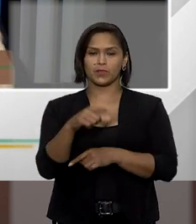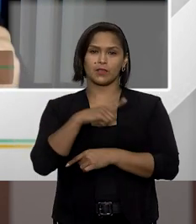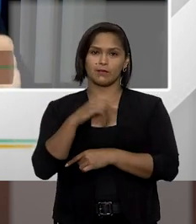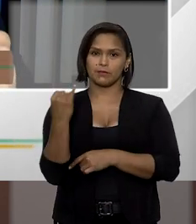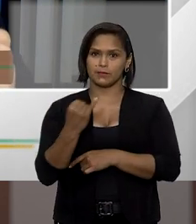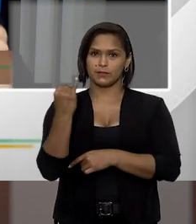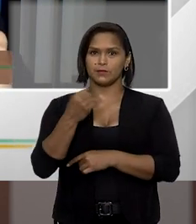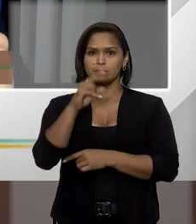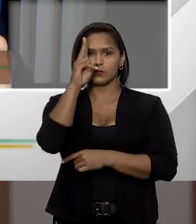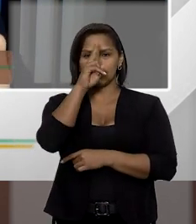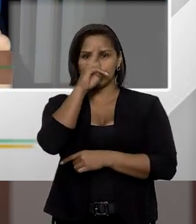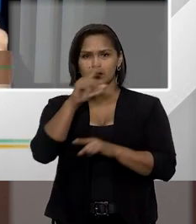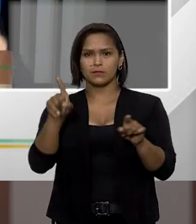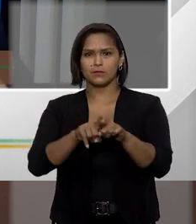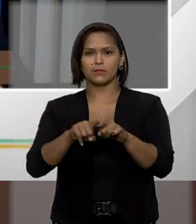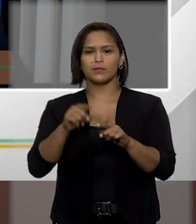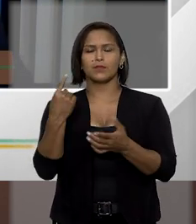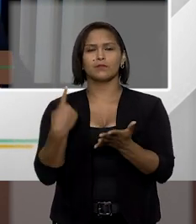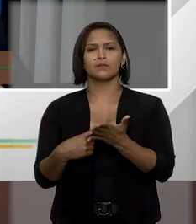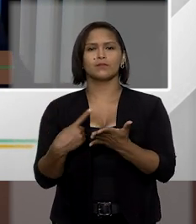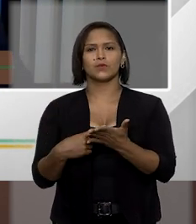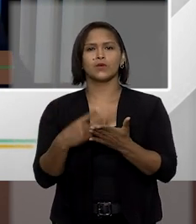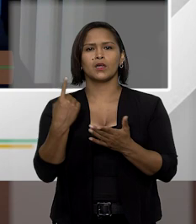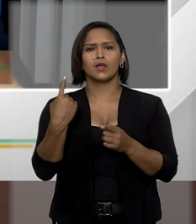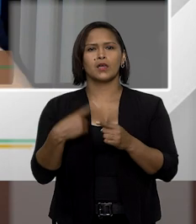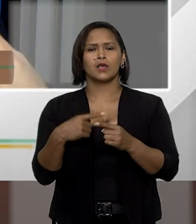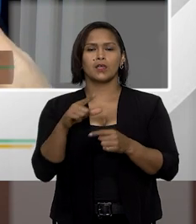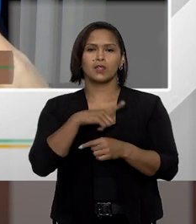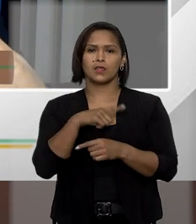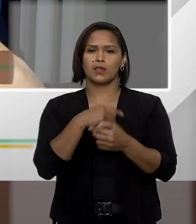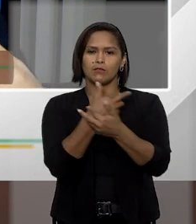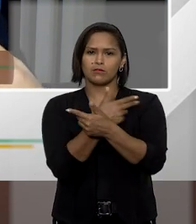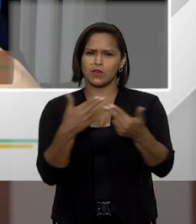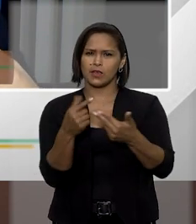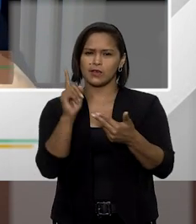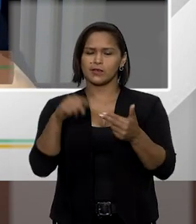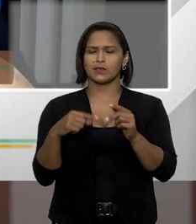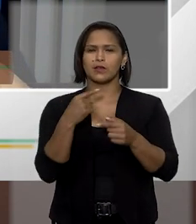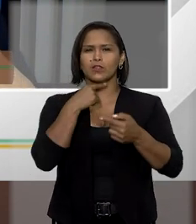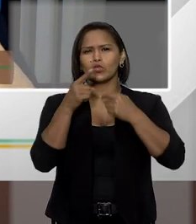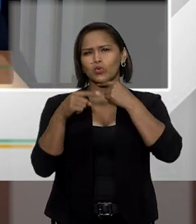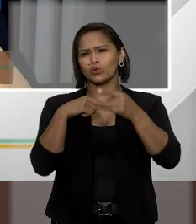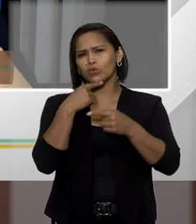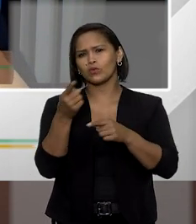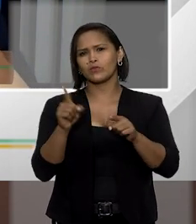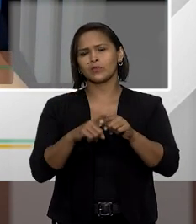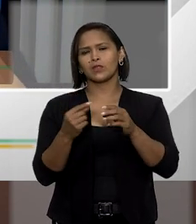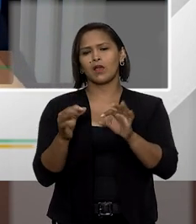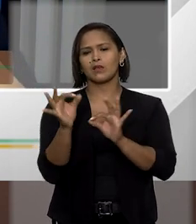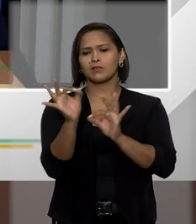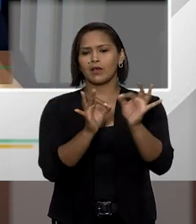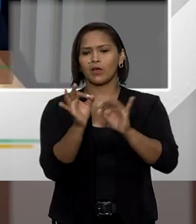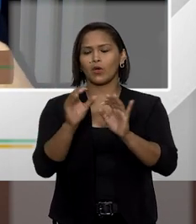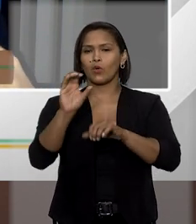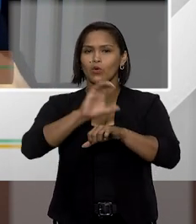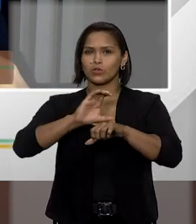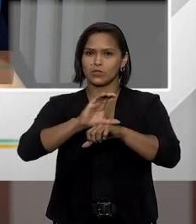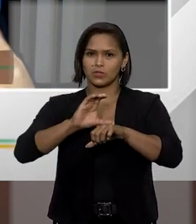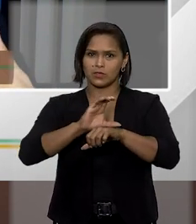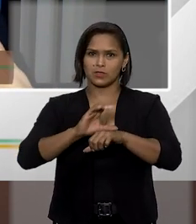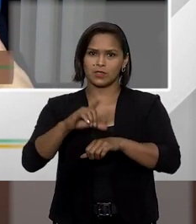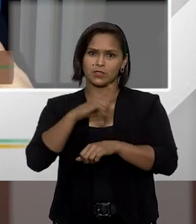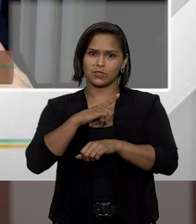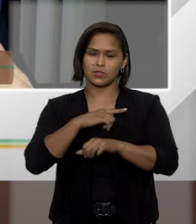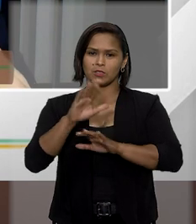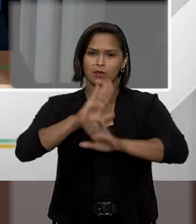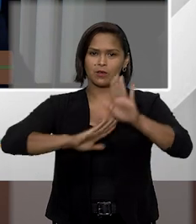é importante a gente levantar esta questão, porque existem realmente questionamentos a respeito da constitucionalidade ou não de